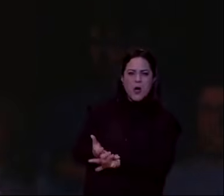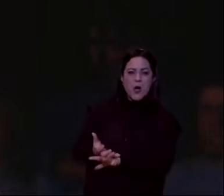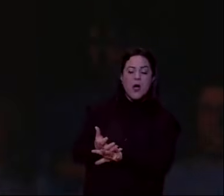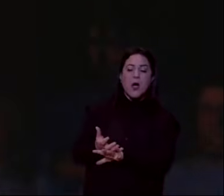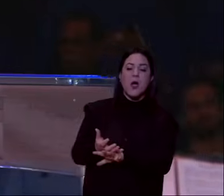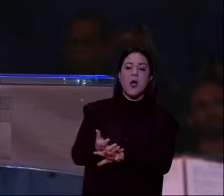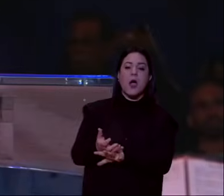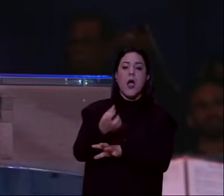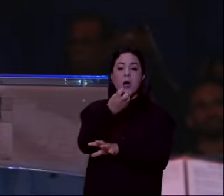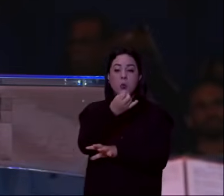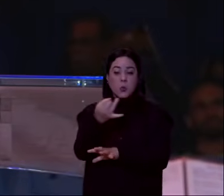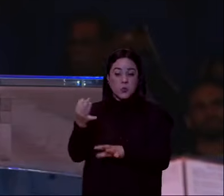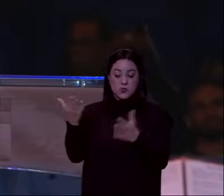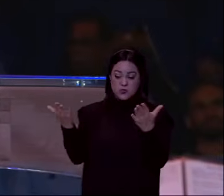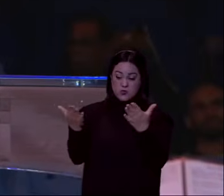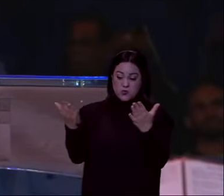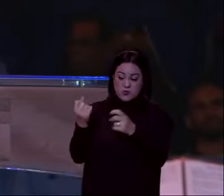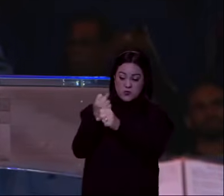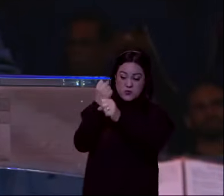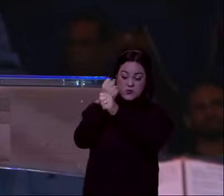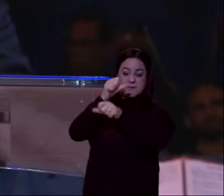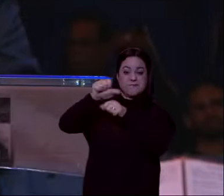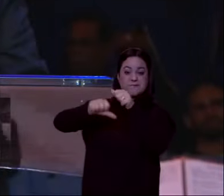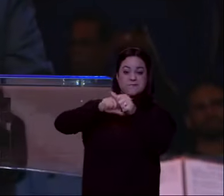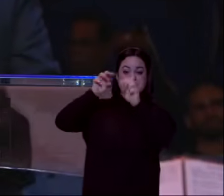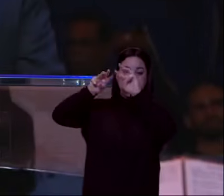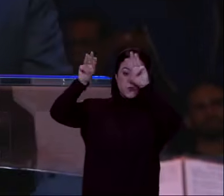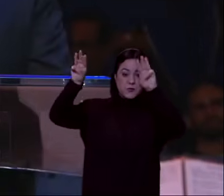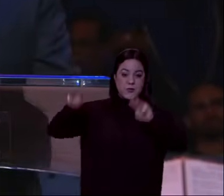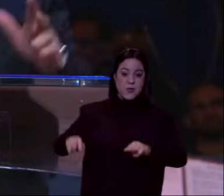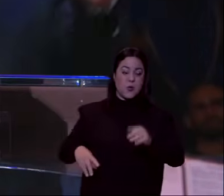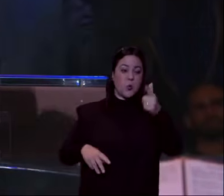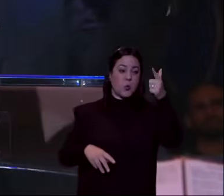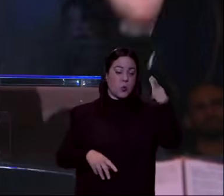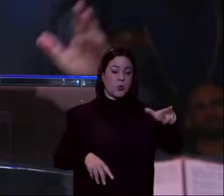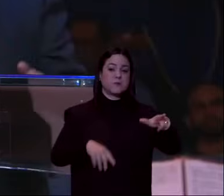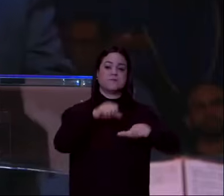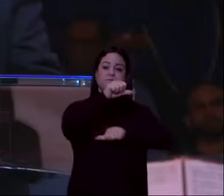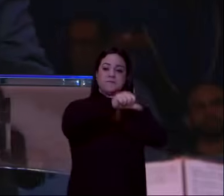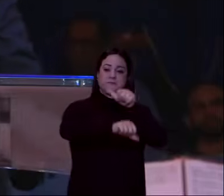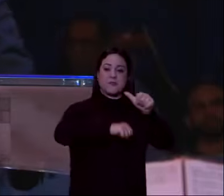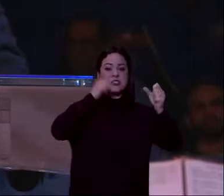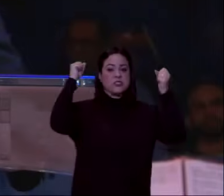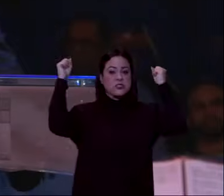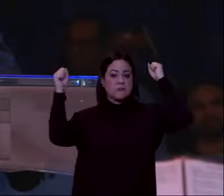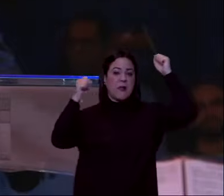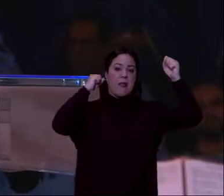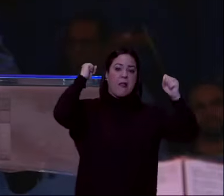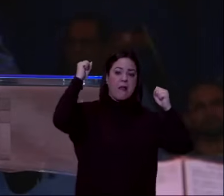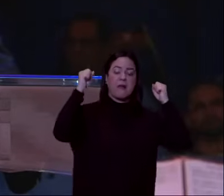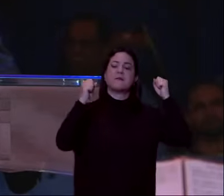deles viraram museus, outros viraram discotecas. Eu já vi isso no mundo.